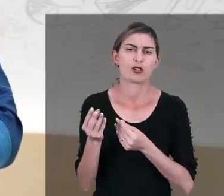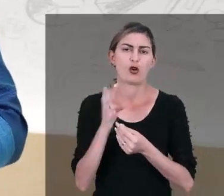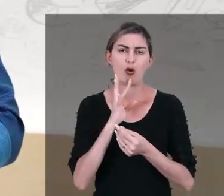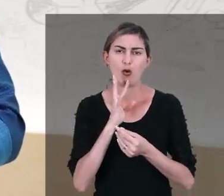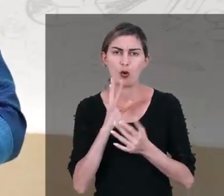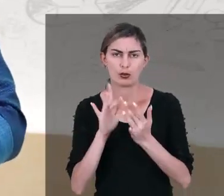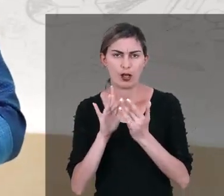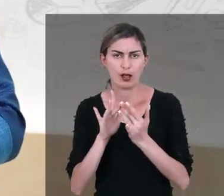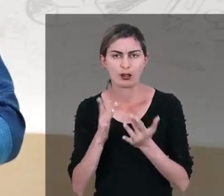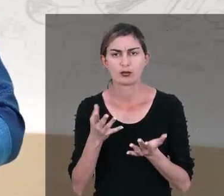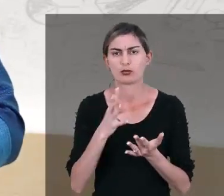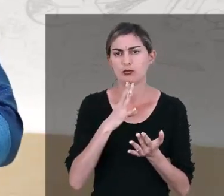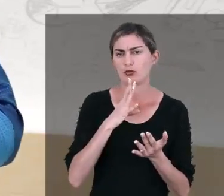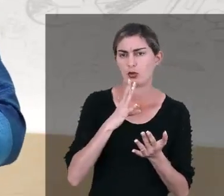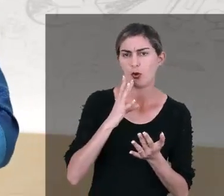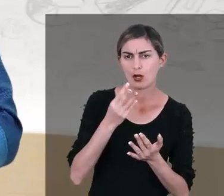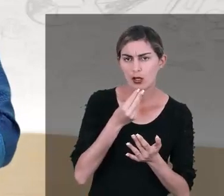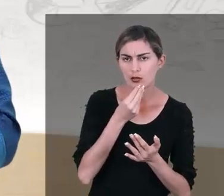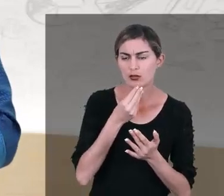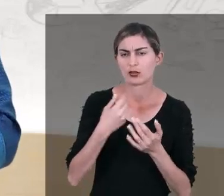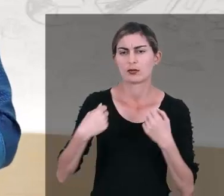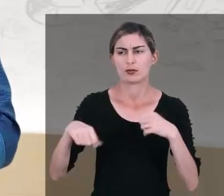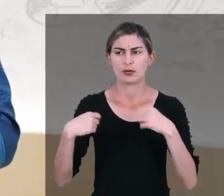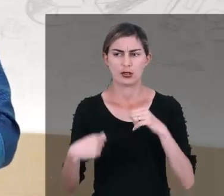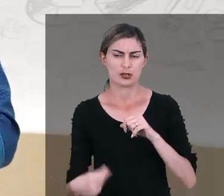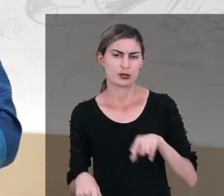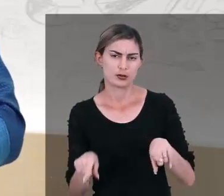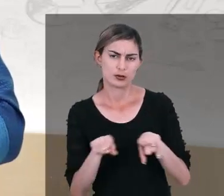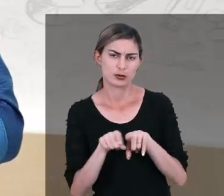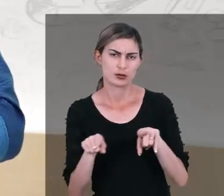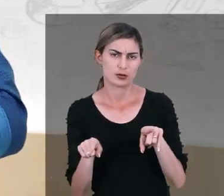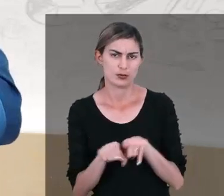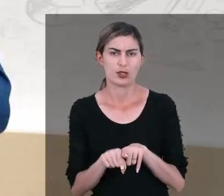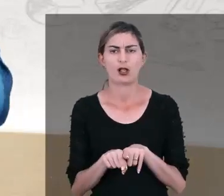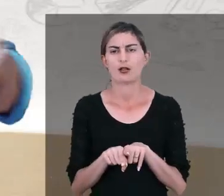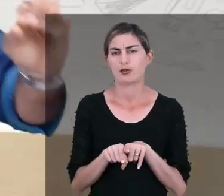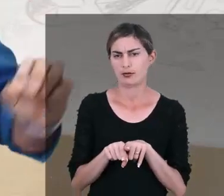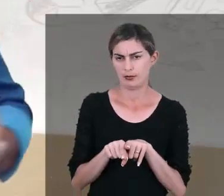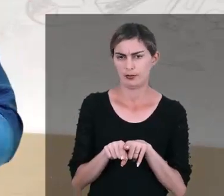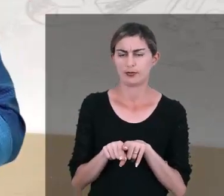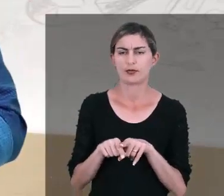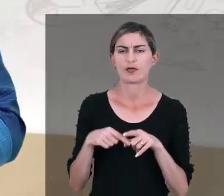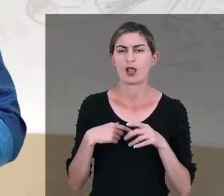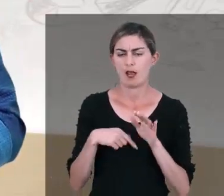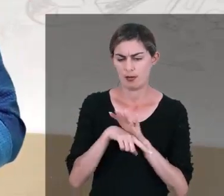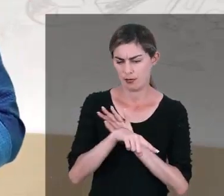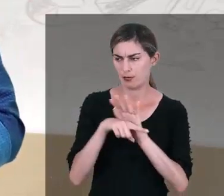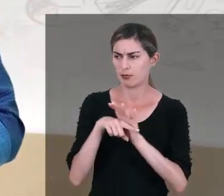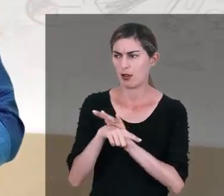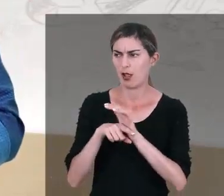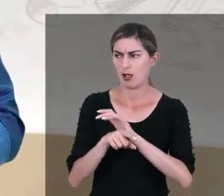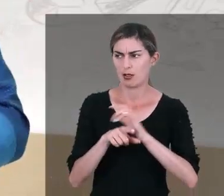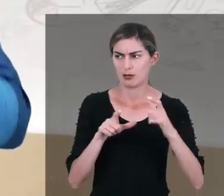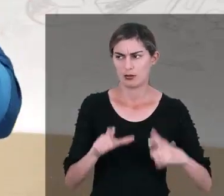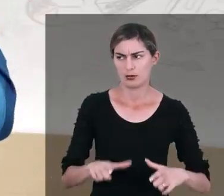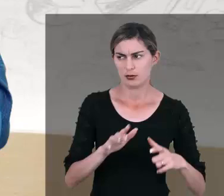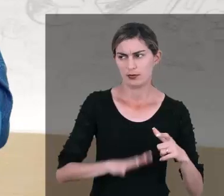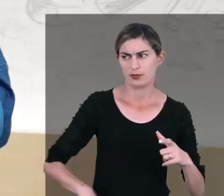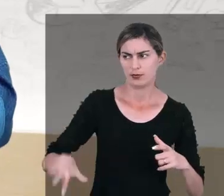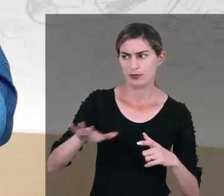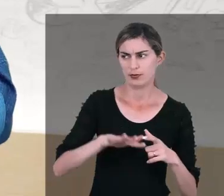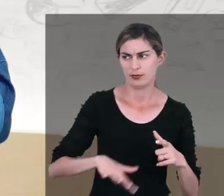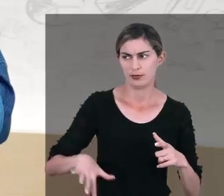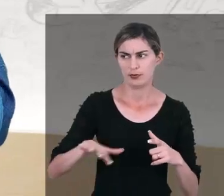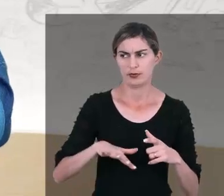esse contato, né, nós temos que agregar também a questão da análise do espaço, que